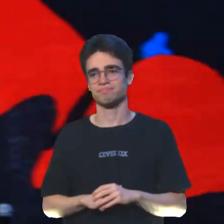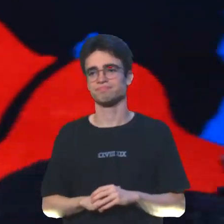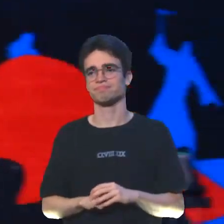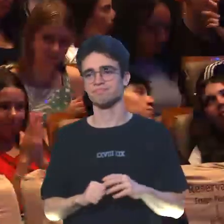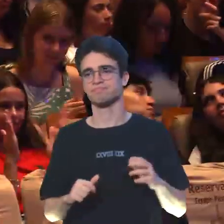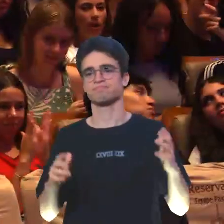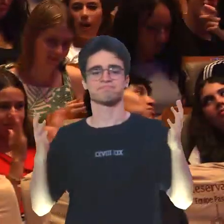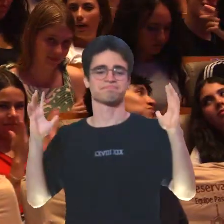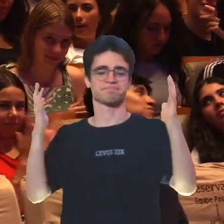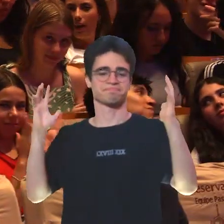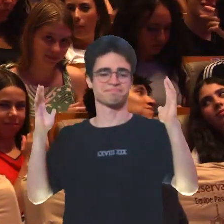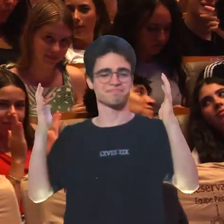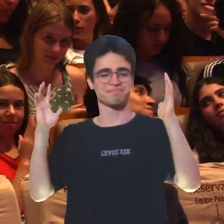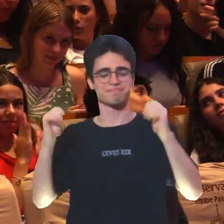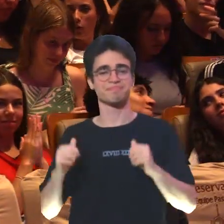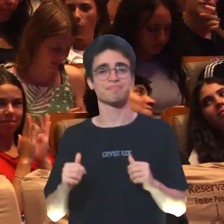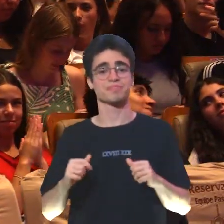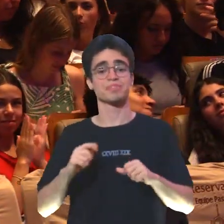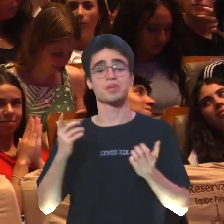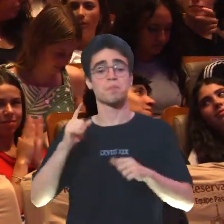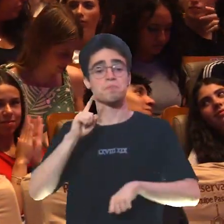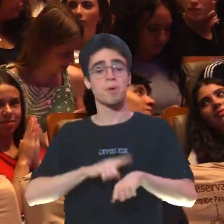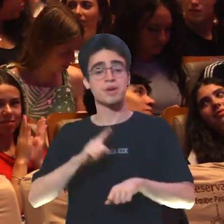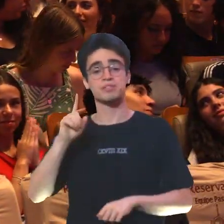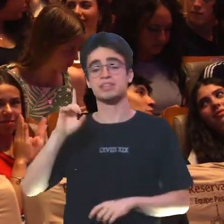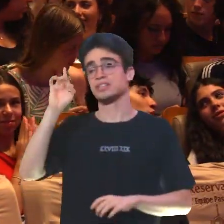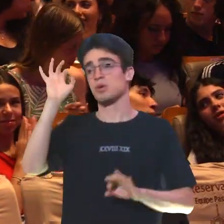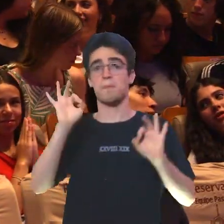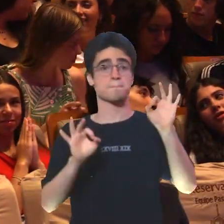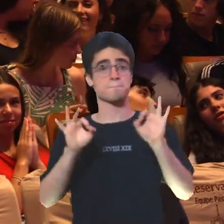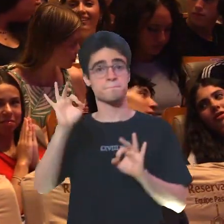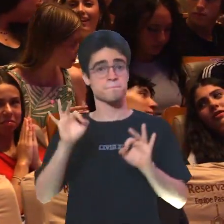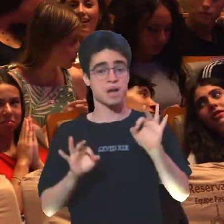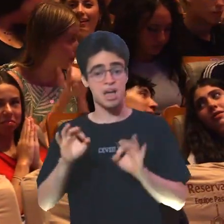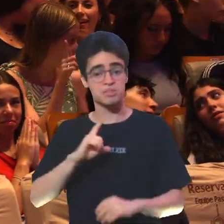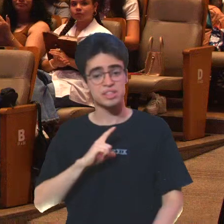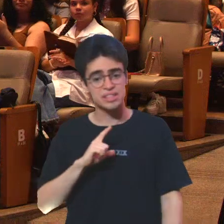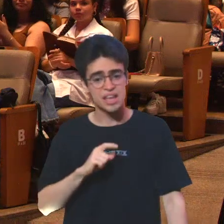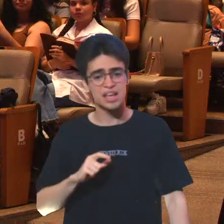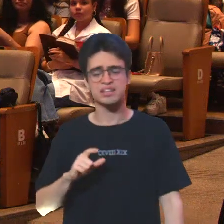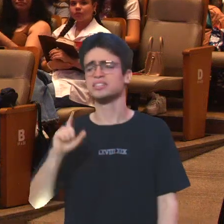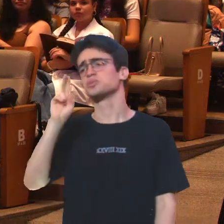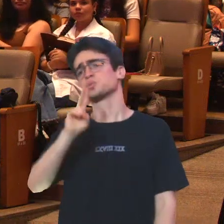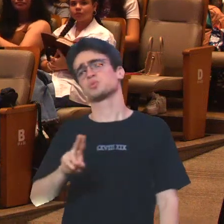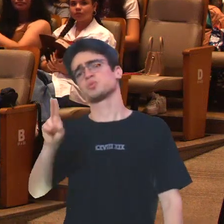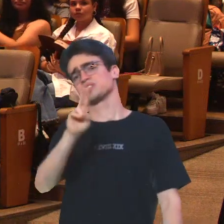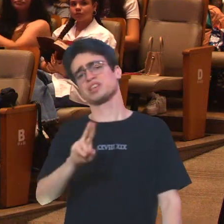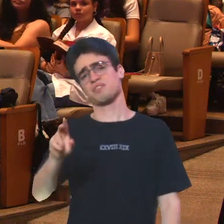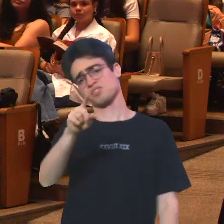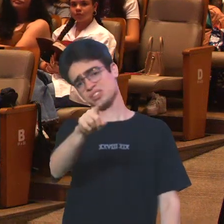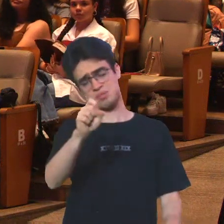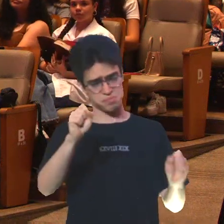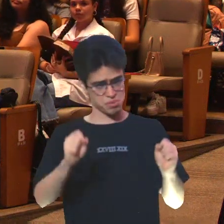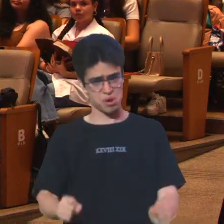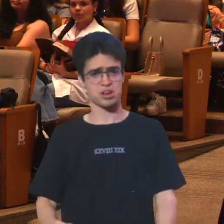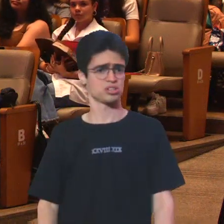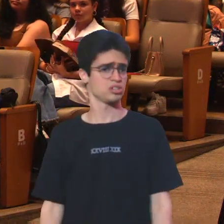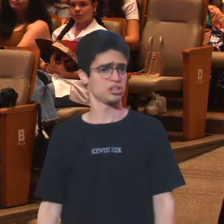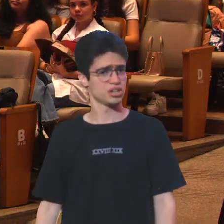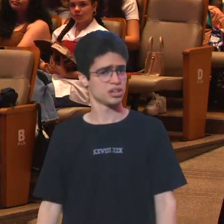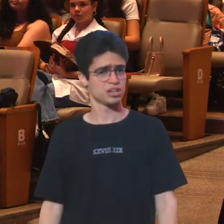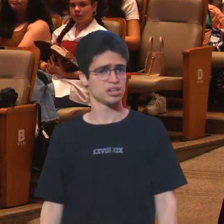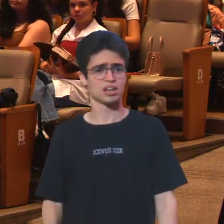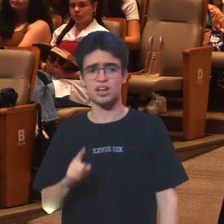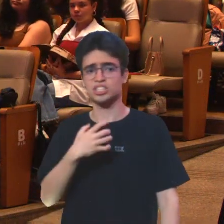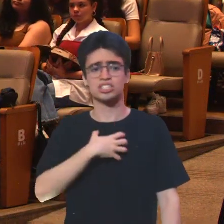E assim, quando o Senhor tem um plano, Ele pode usar você de